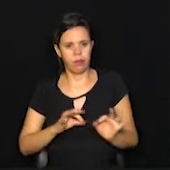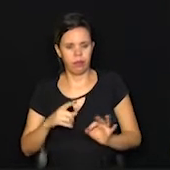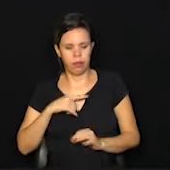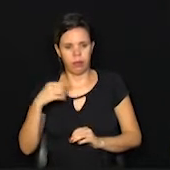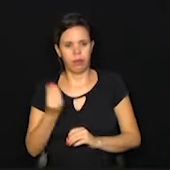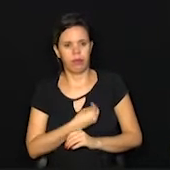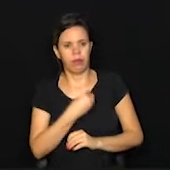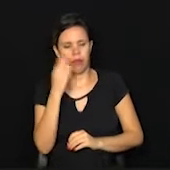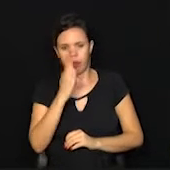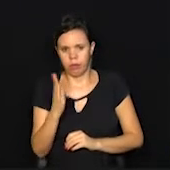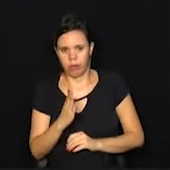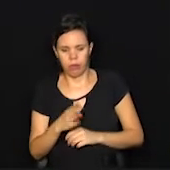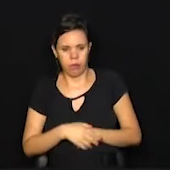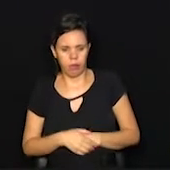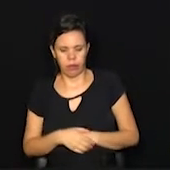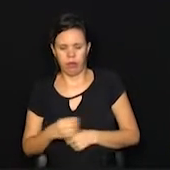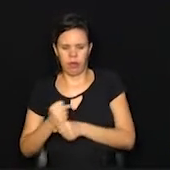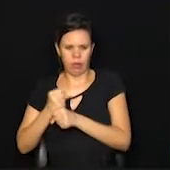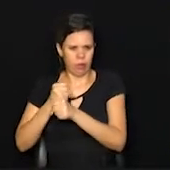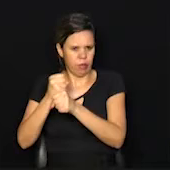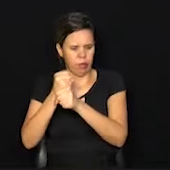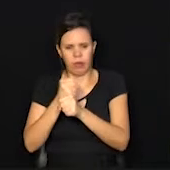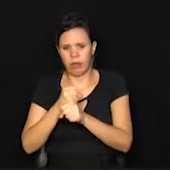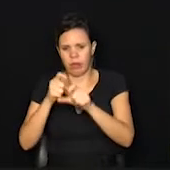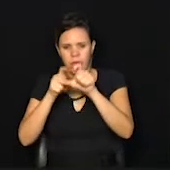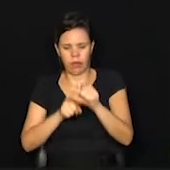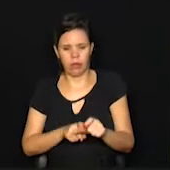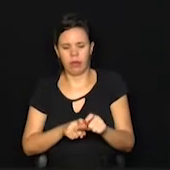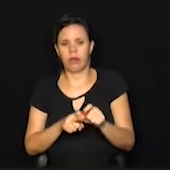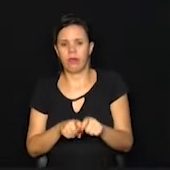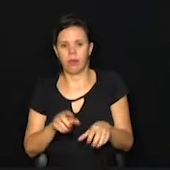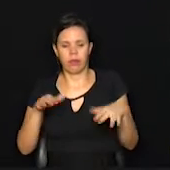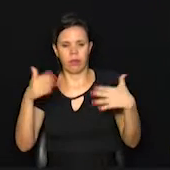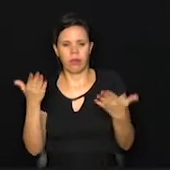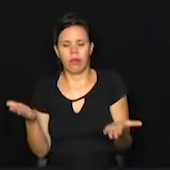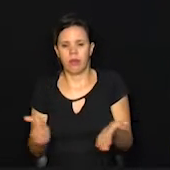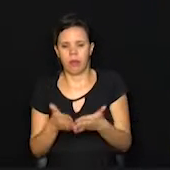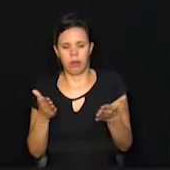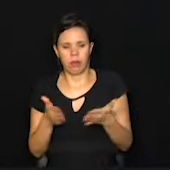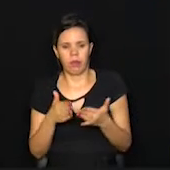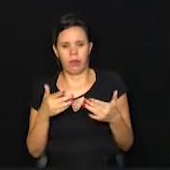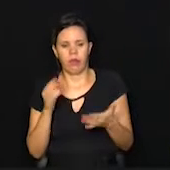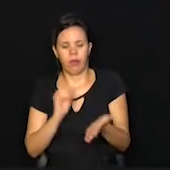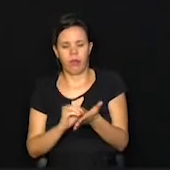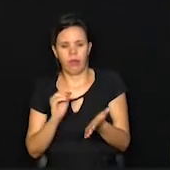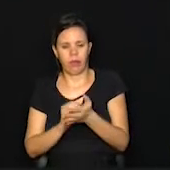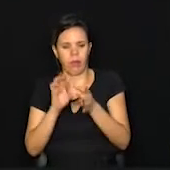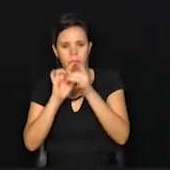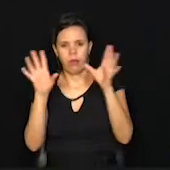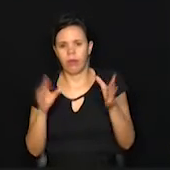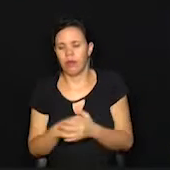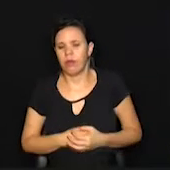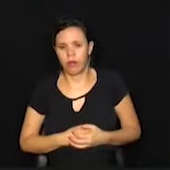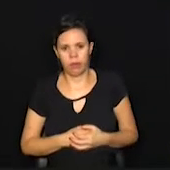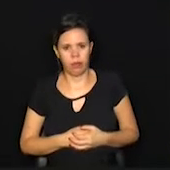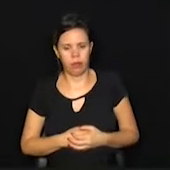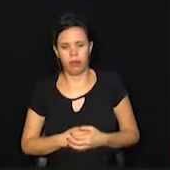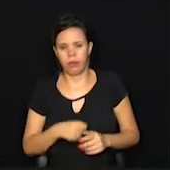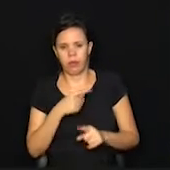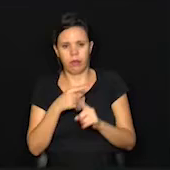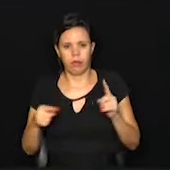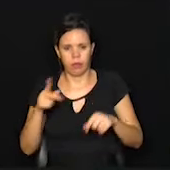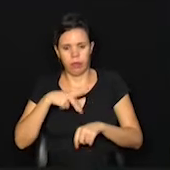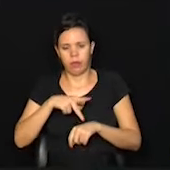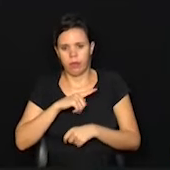existe no Brasil há séculos que é dependência externa que é desigualdade que a falta de liberdade e esse desenvolvimento pela